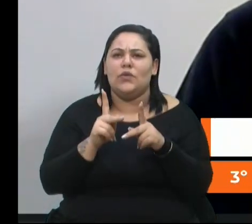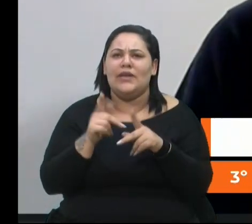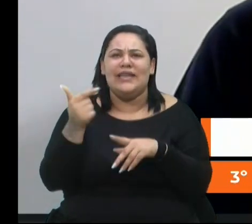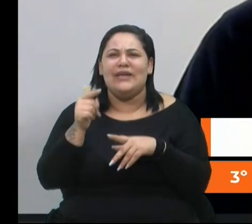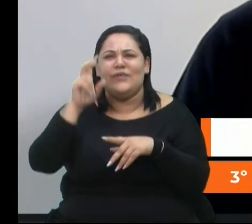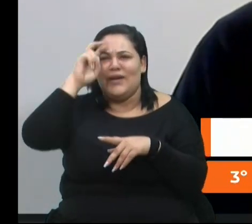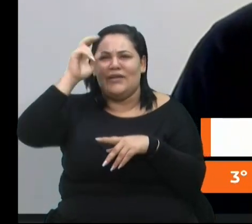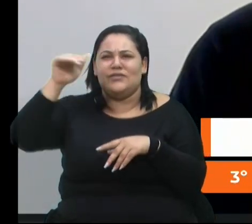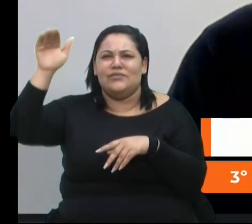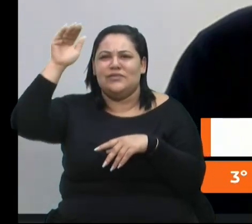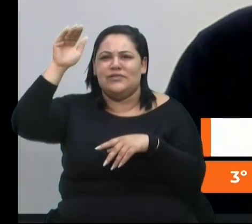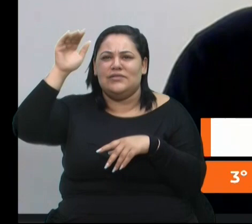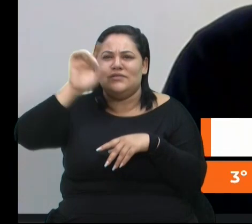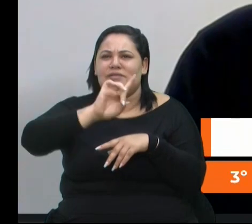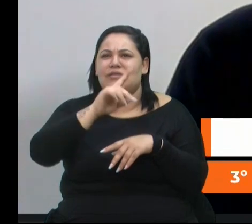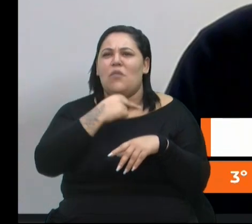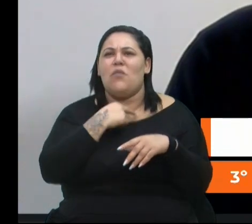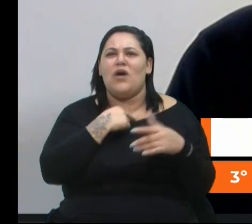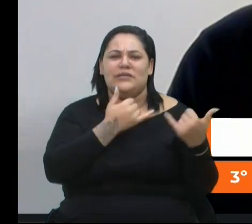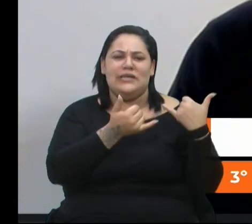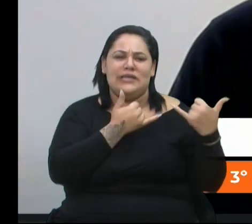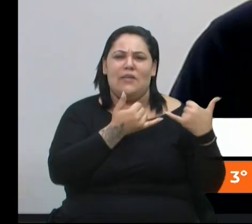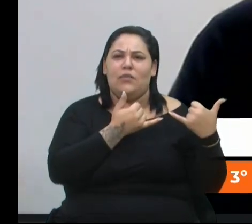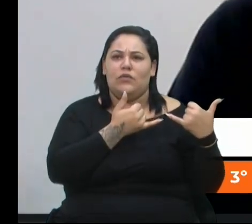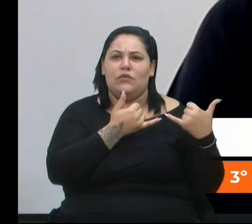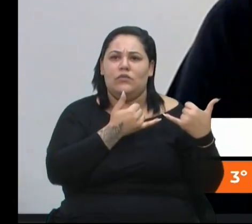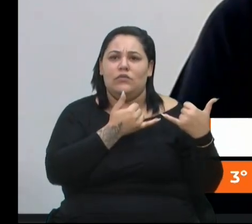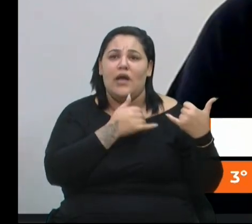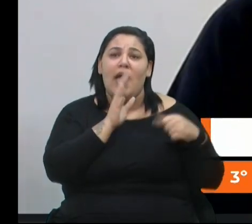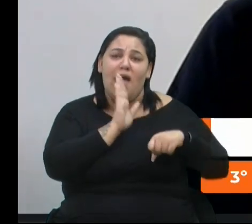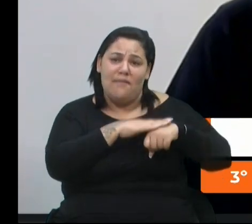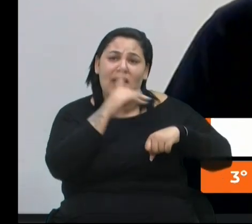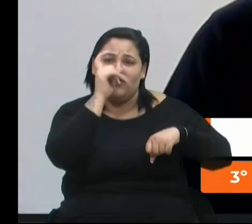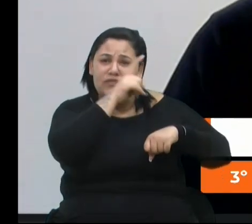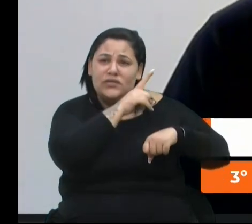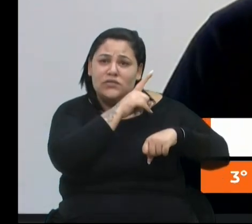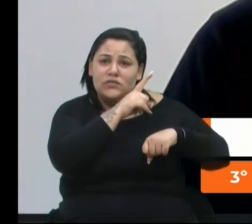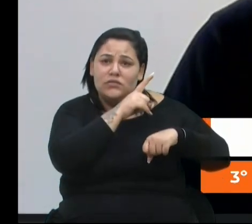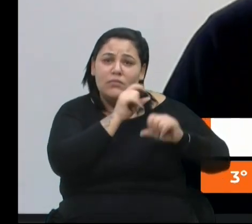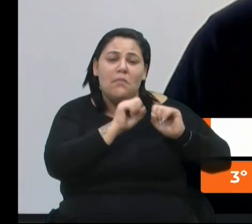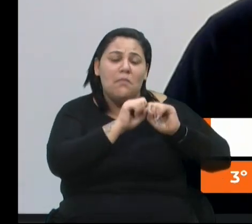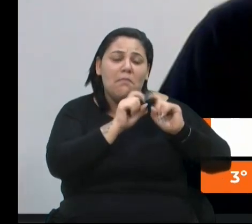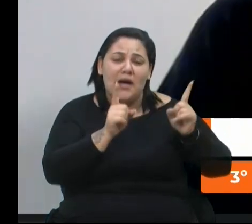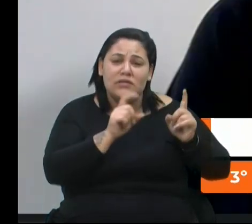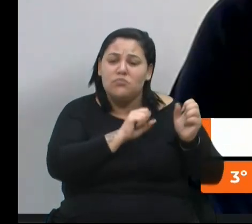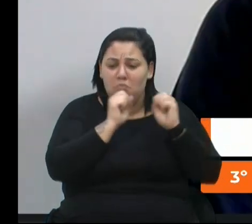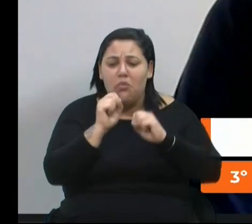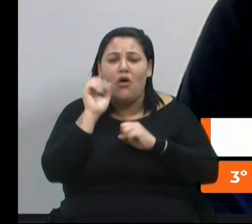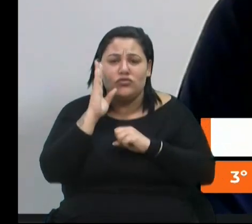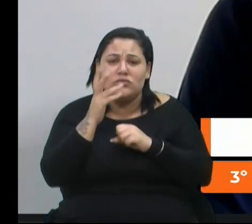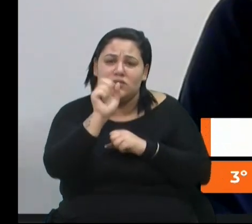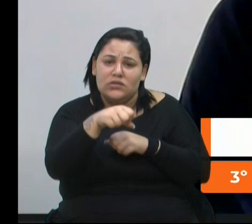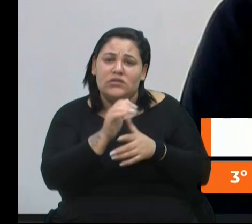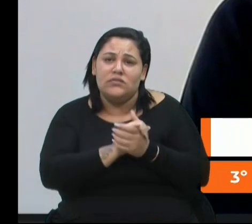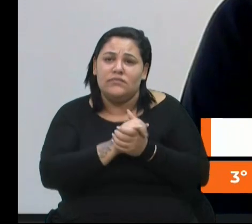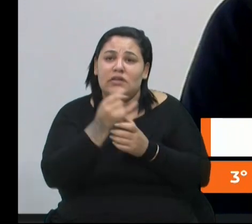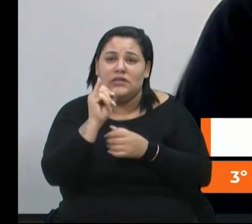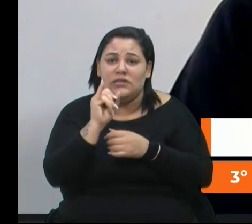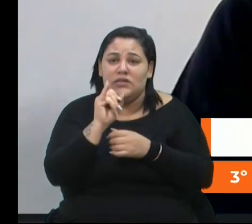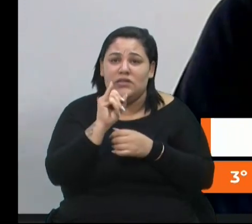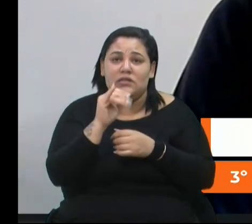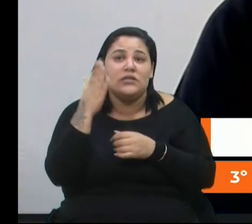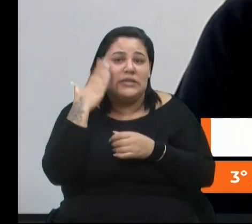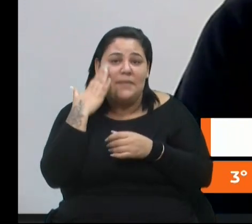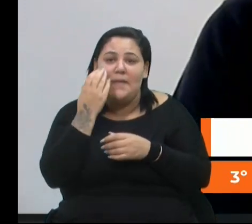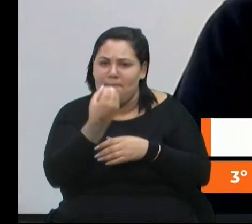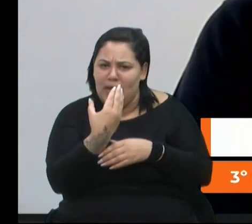neurotípica não vai ser referência para um superdotado? É mais difícil, mas pode ser. Como eu disse, se você souber bem de uma